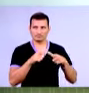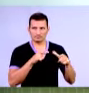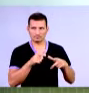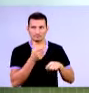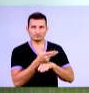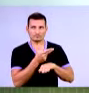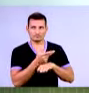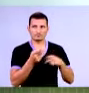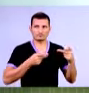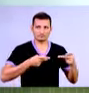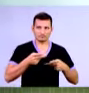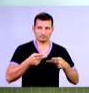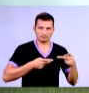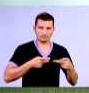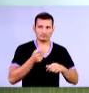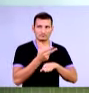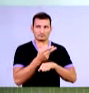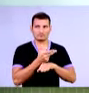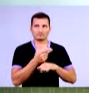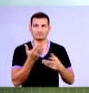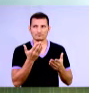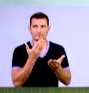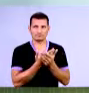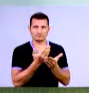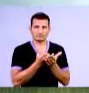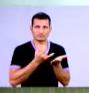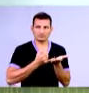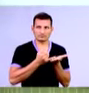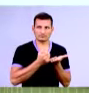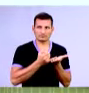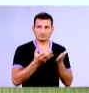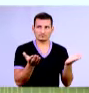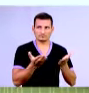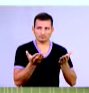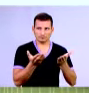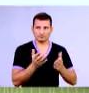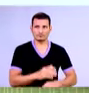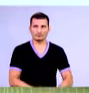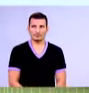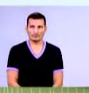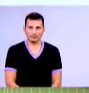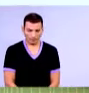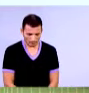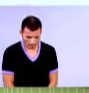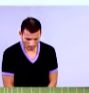projeto multimídia. Então, nós teremos uma aula introdutória hoje, ok?